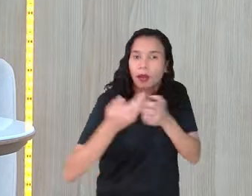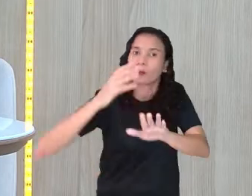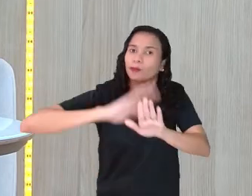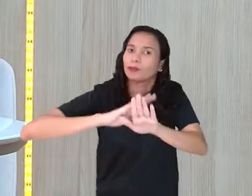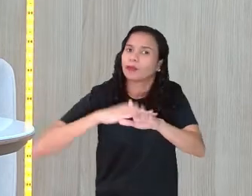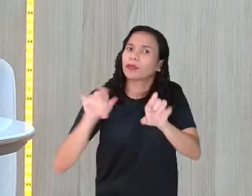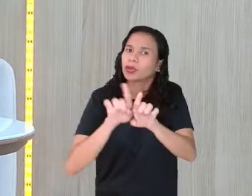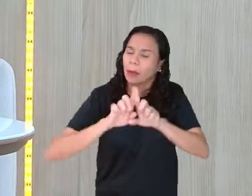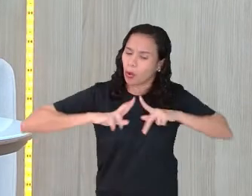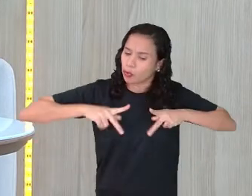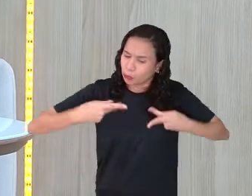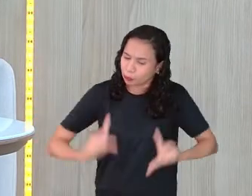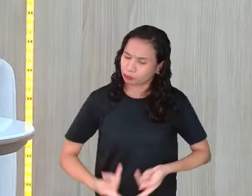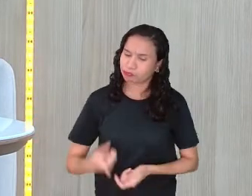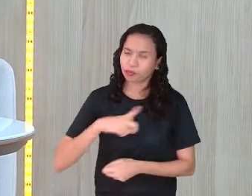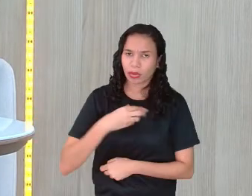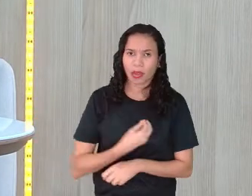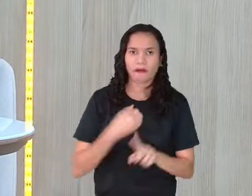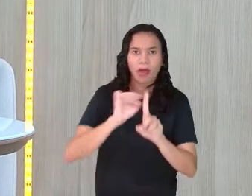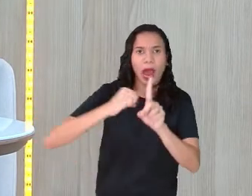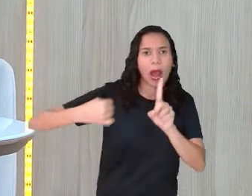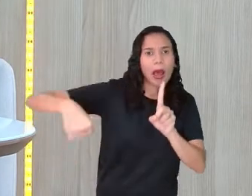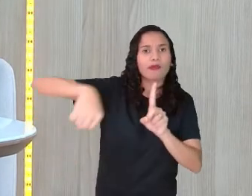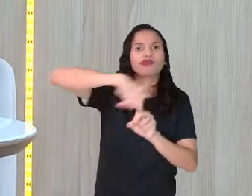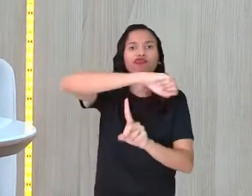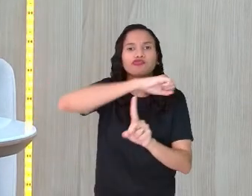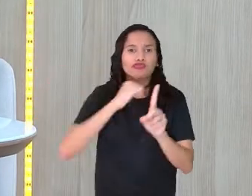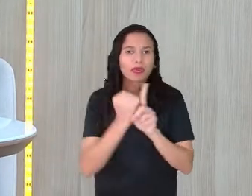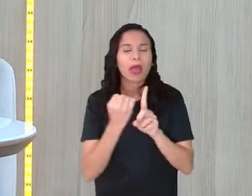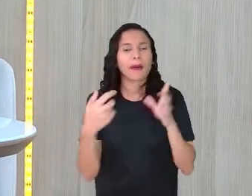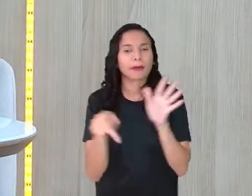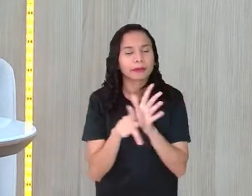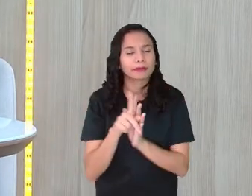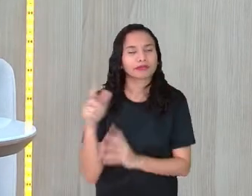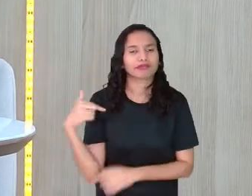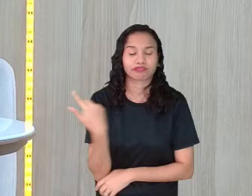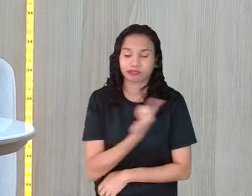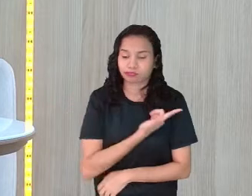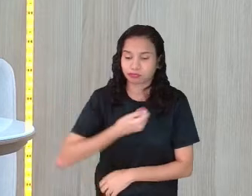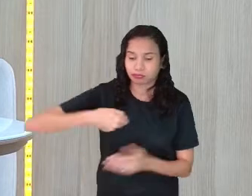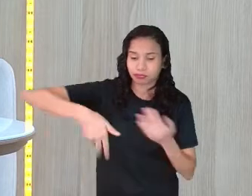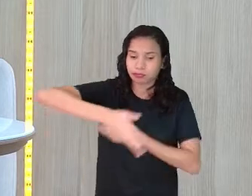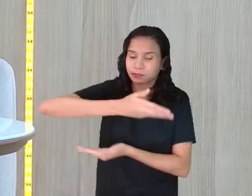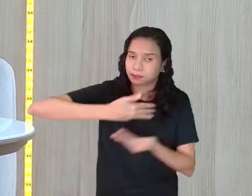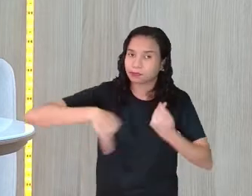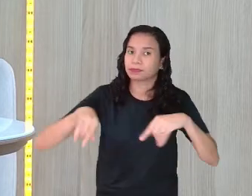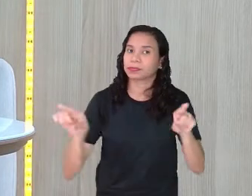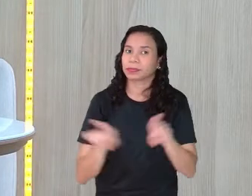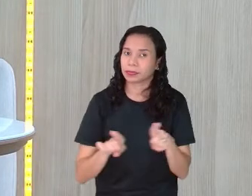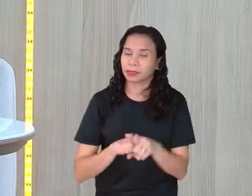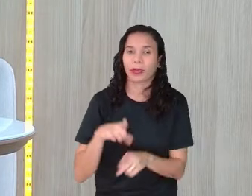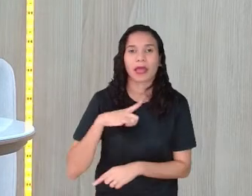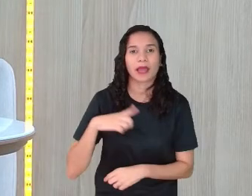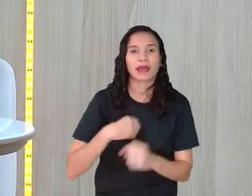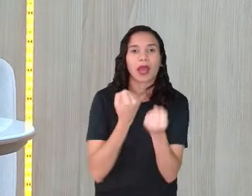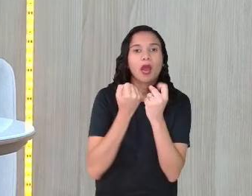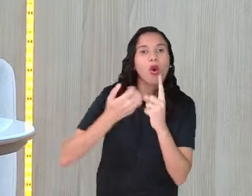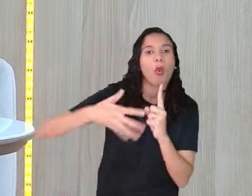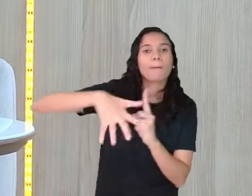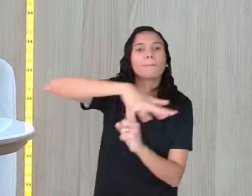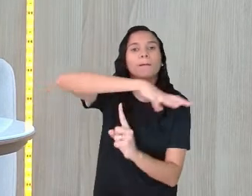vive dentro daquele sistema, né, nas nossas relações e o meio